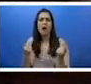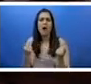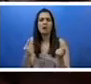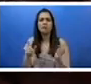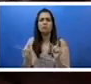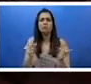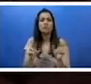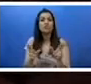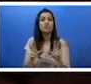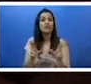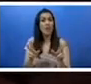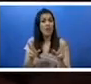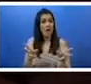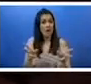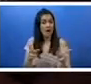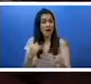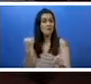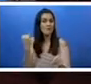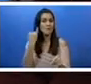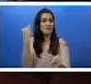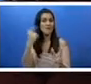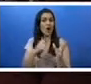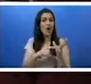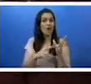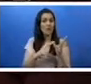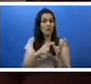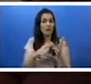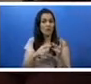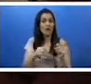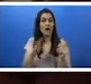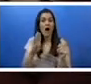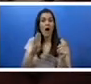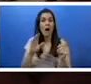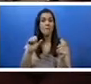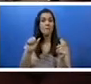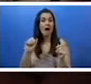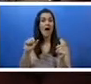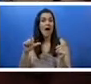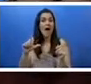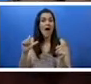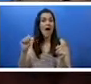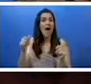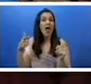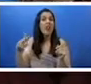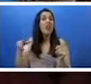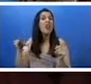Avião. Olha a importância das vogais. E aqui? Balão.